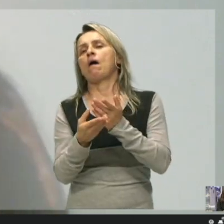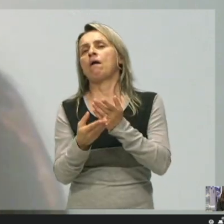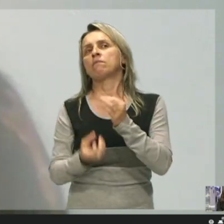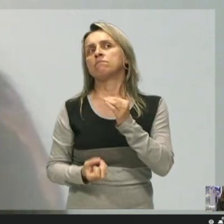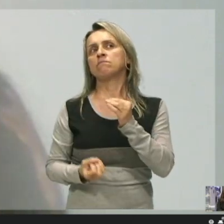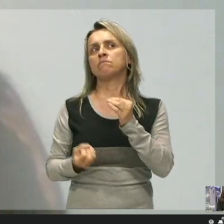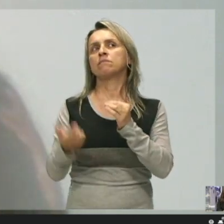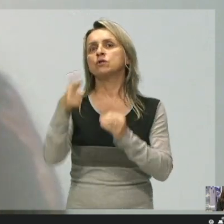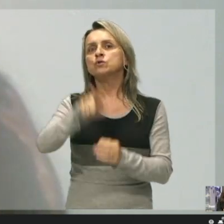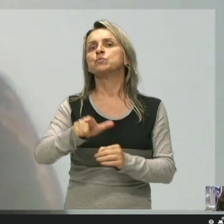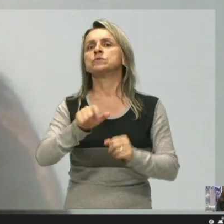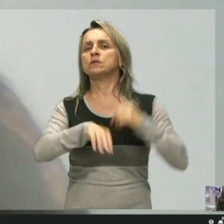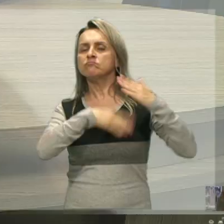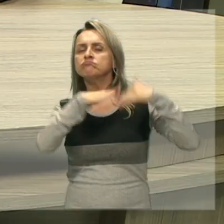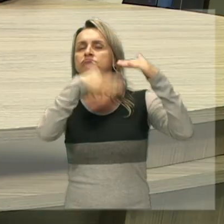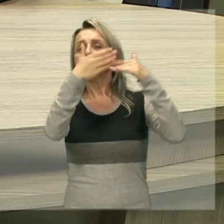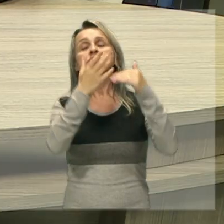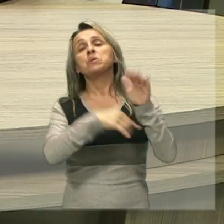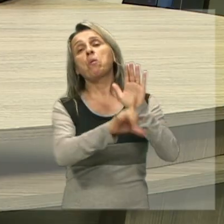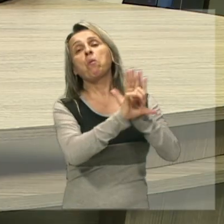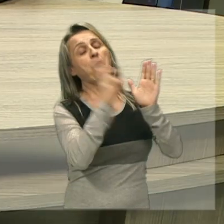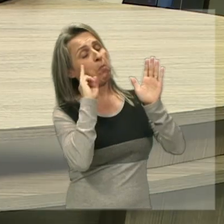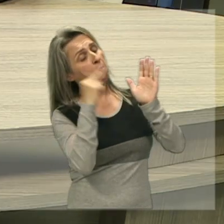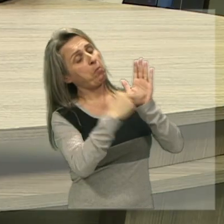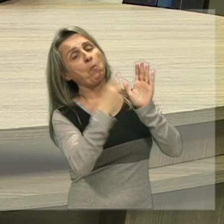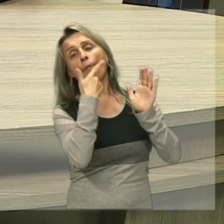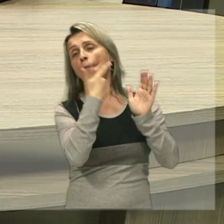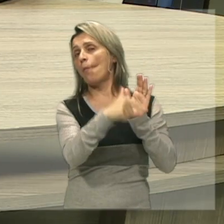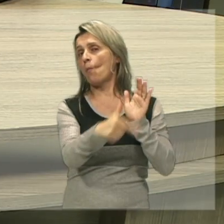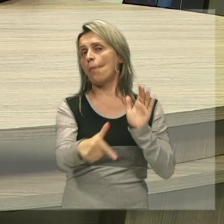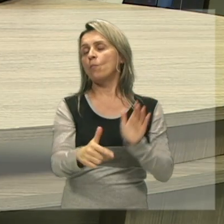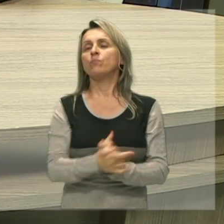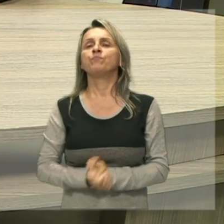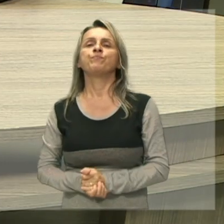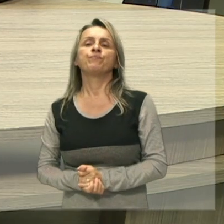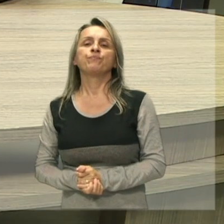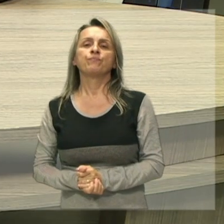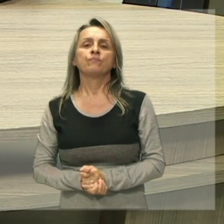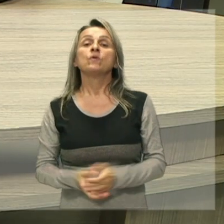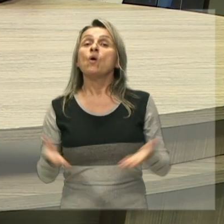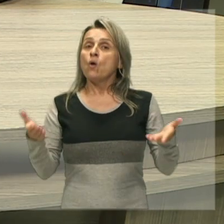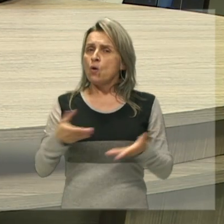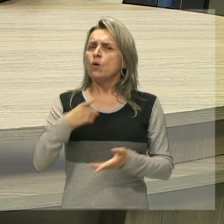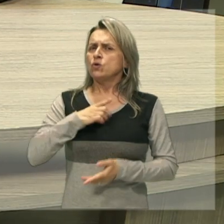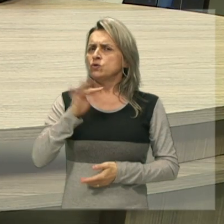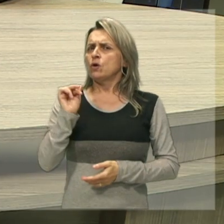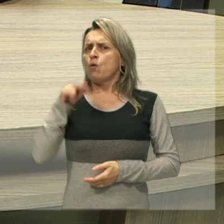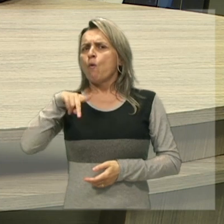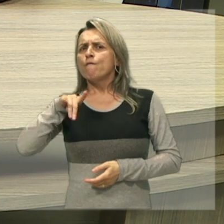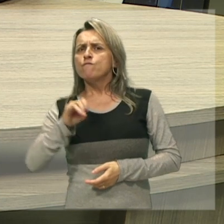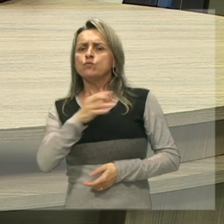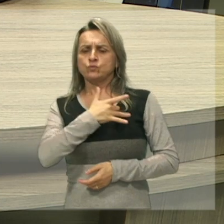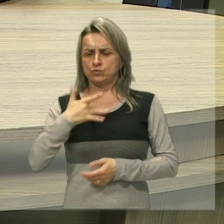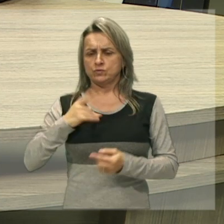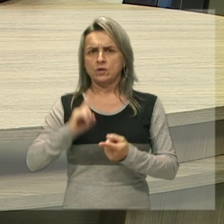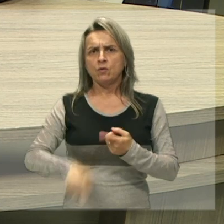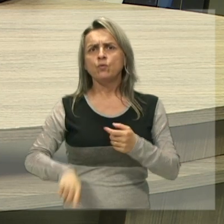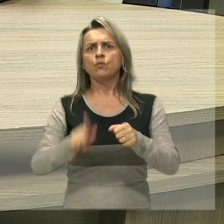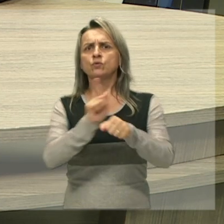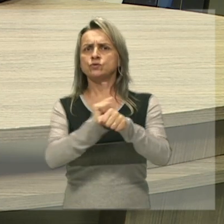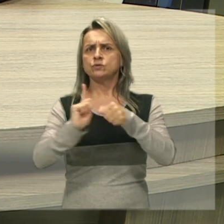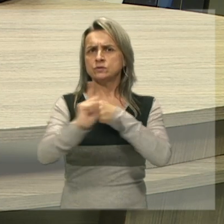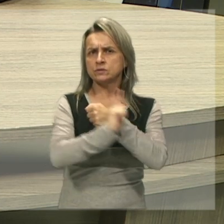legislação. Hoje existe o Fundo Municipal de Saúde, existe o Fundo da Assistência Social, mas não existe nenhum fundo,